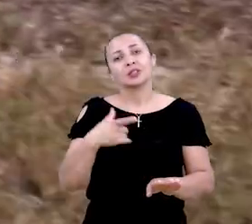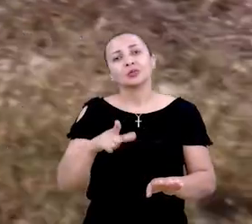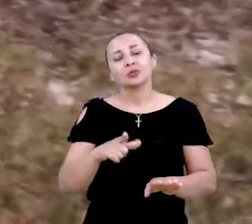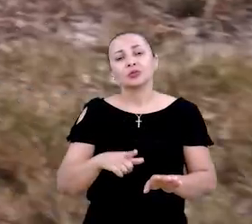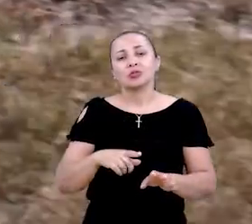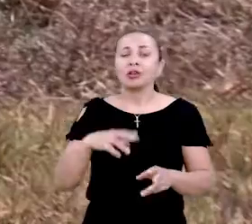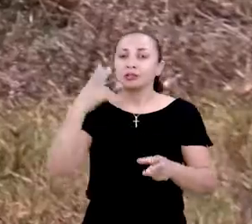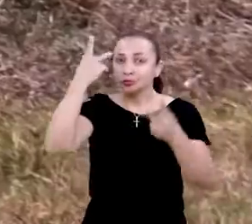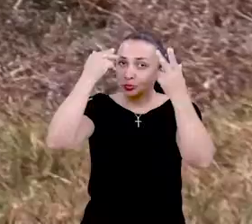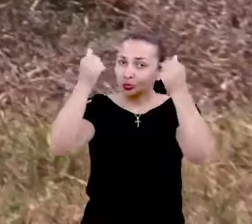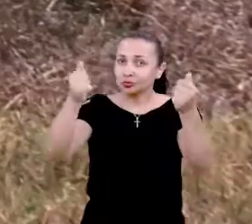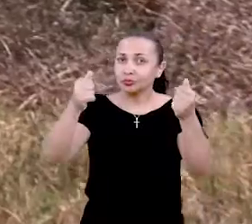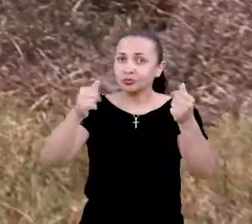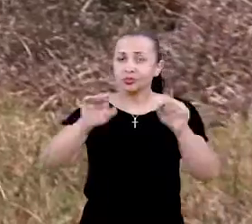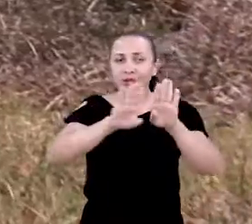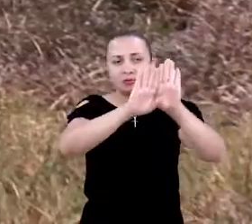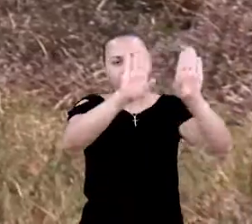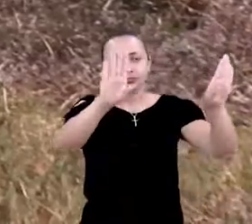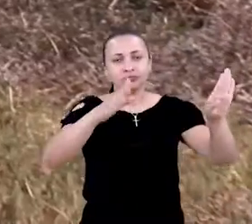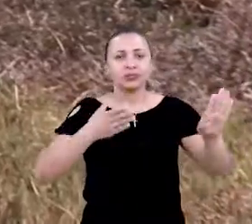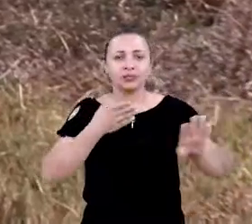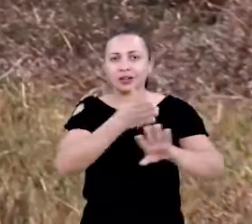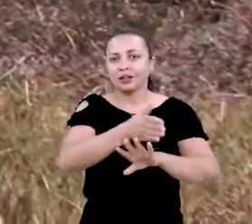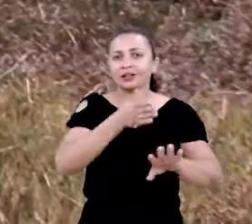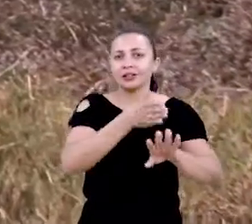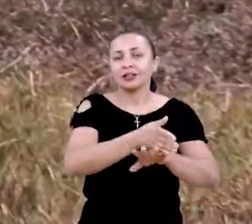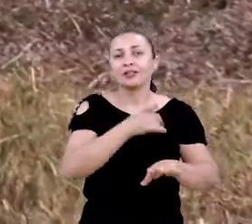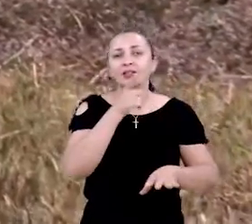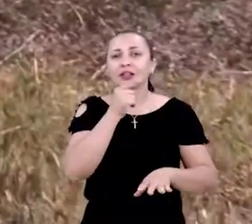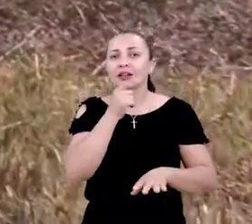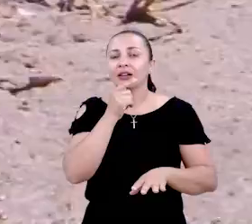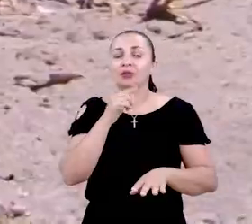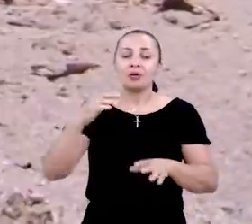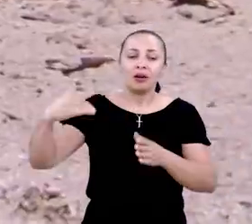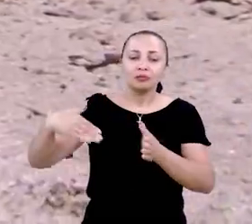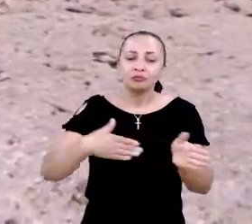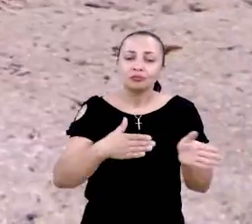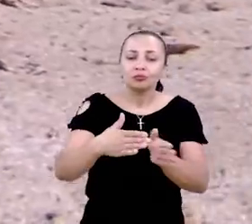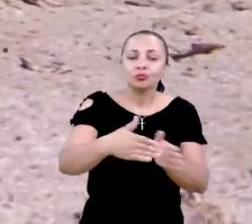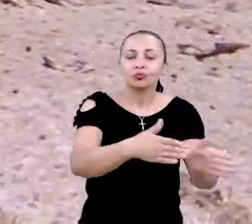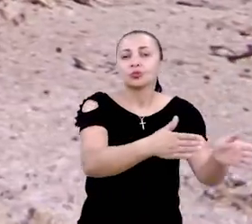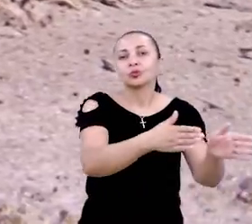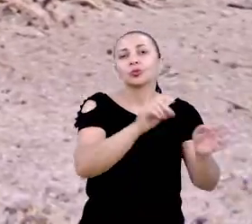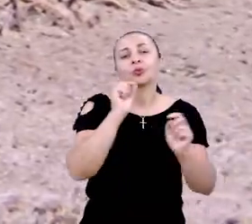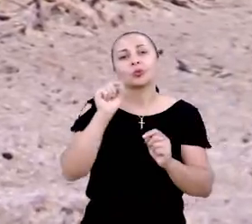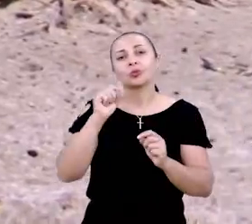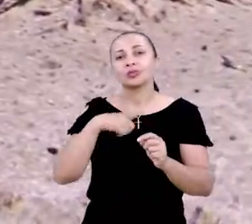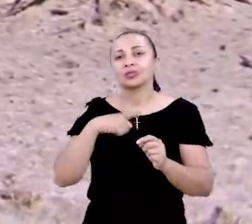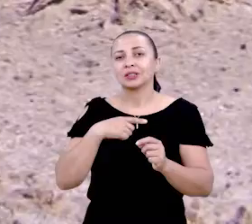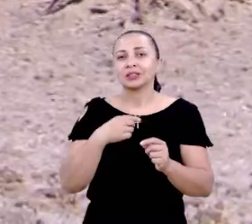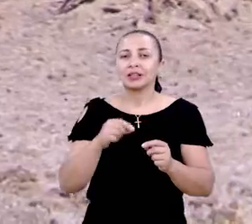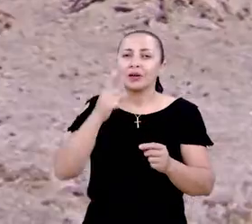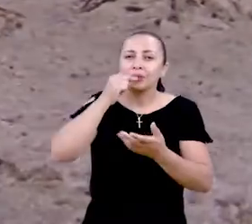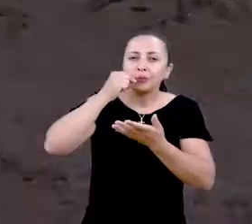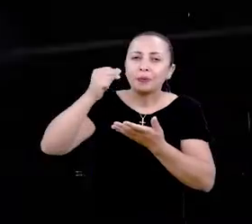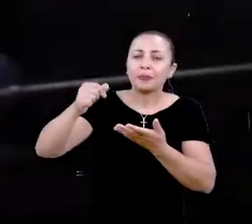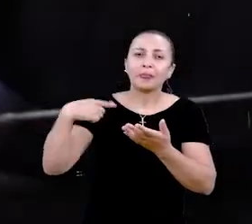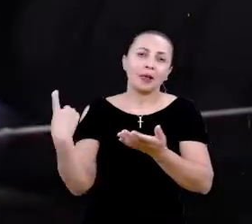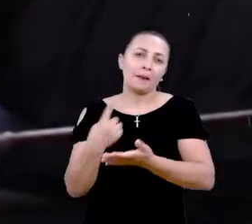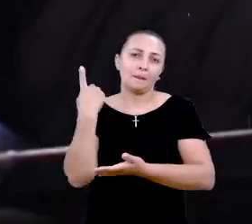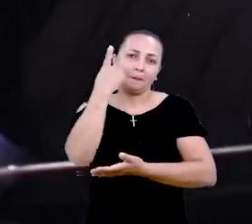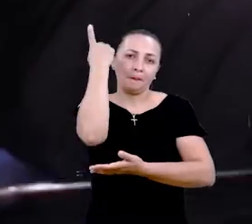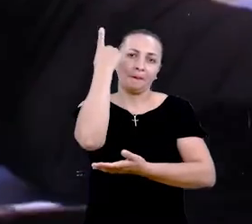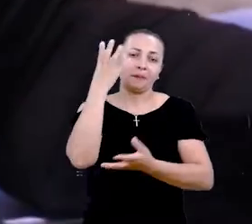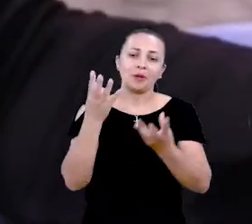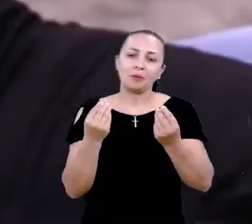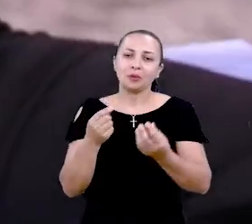natural da área. A estrutura barrava a entrada da água do rio no local, o que deixou a salinidade do solo muito alta. Esse